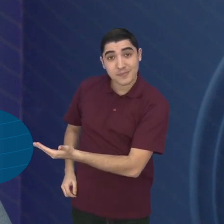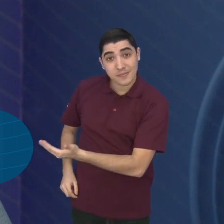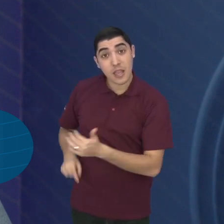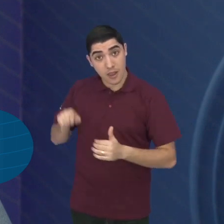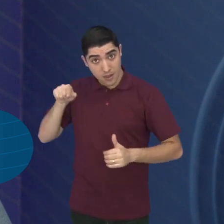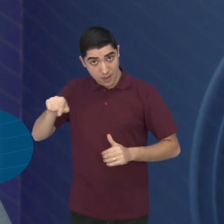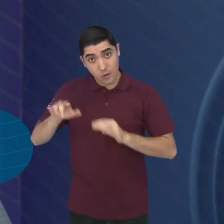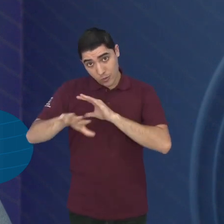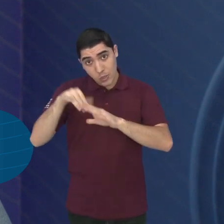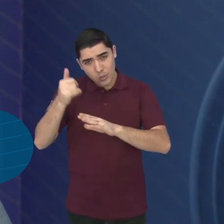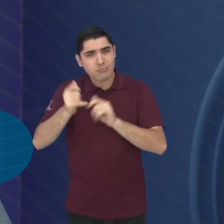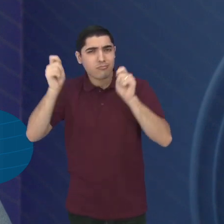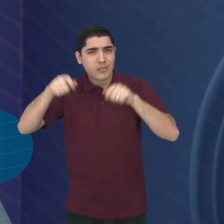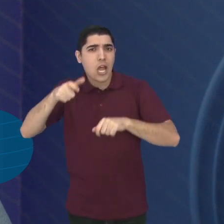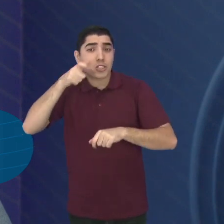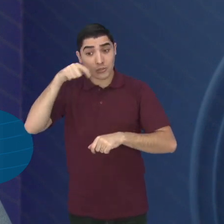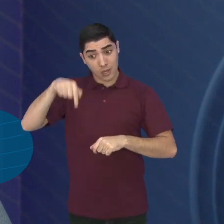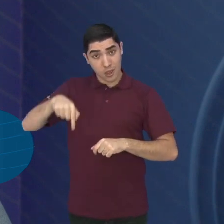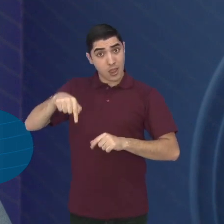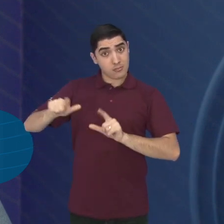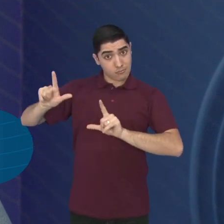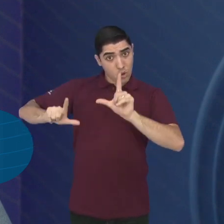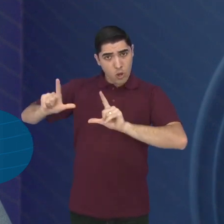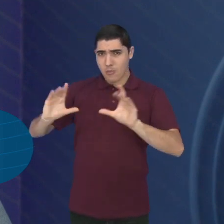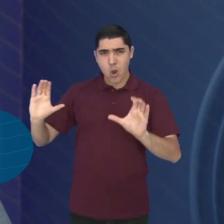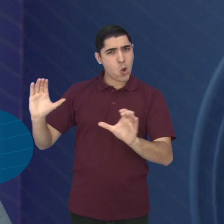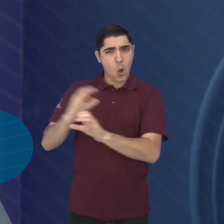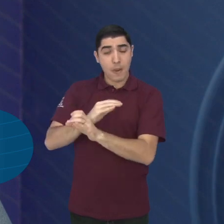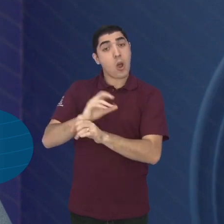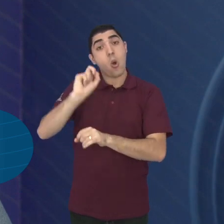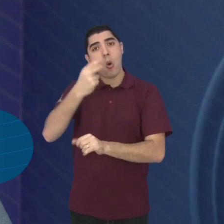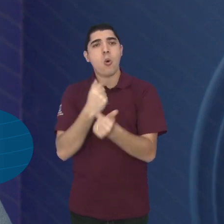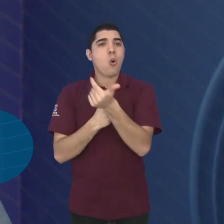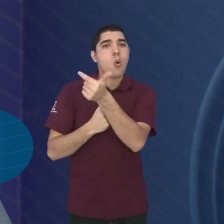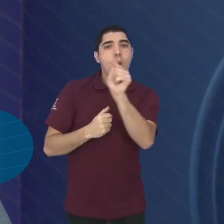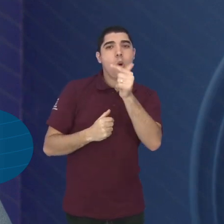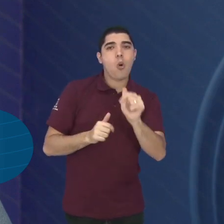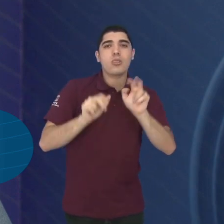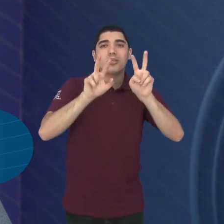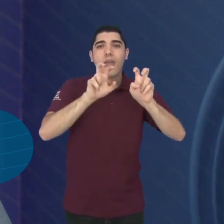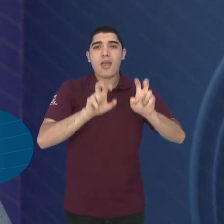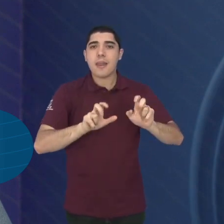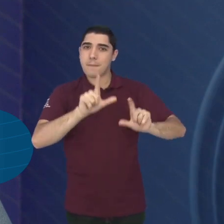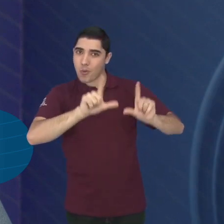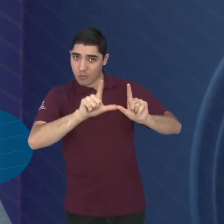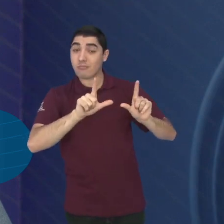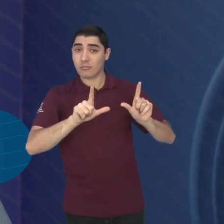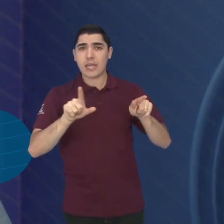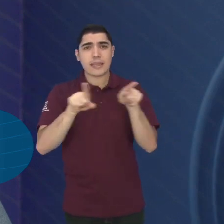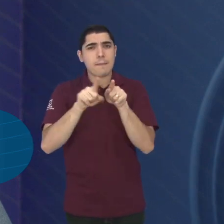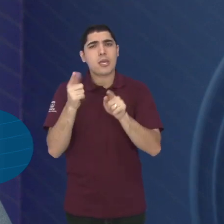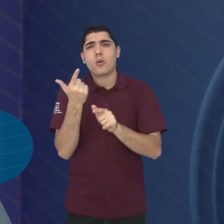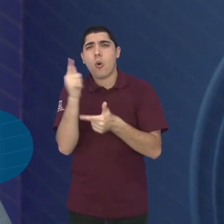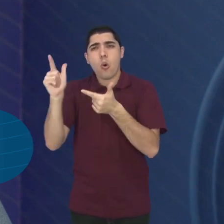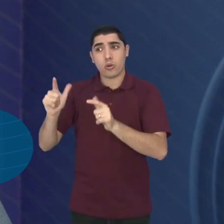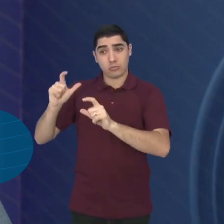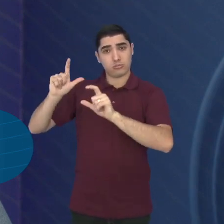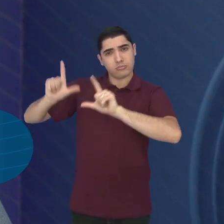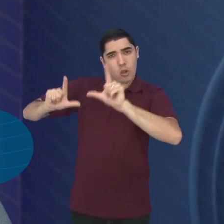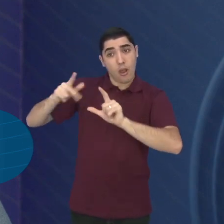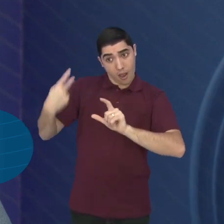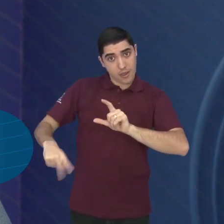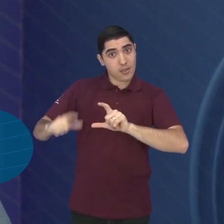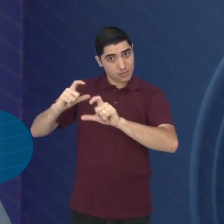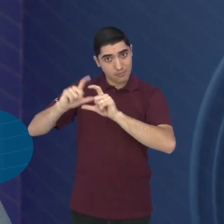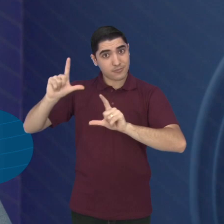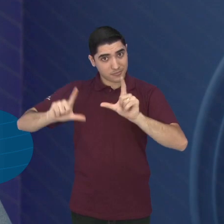youtube.com/câmara-sjc. Lá vocês têm acesso a este programa na íntegra e aos demais Diálogos da Cidade também, e a toda a programação da TV Câmara de